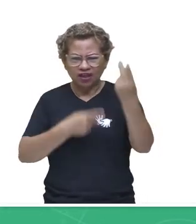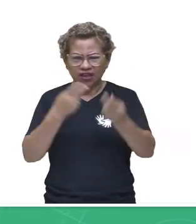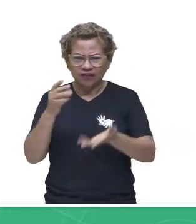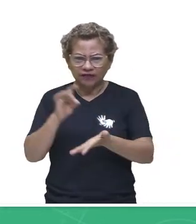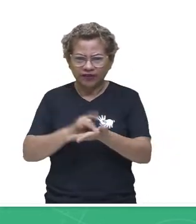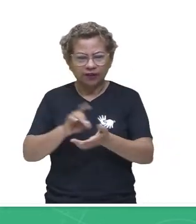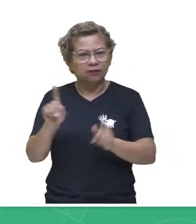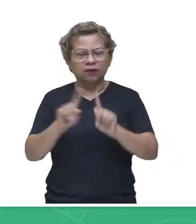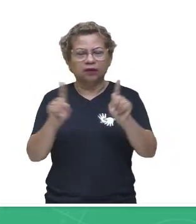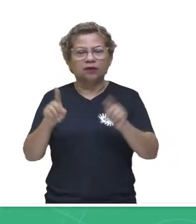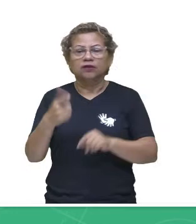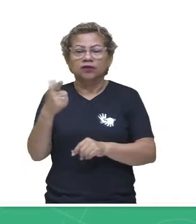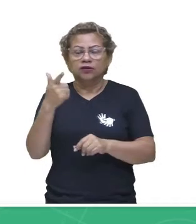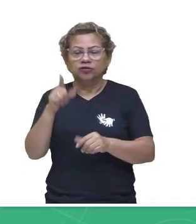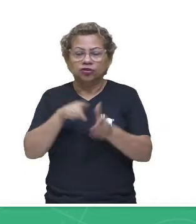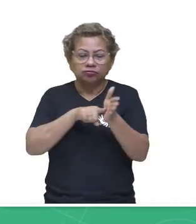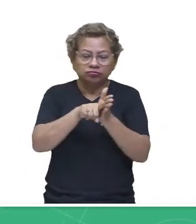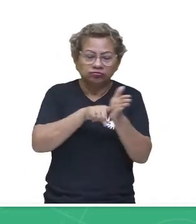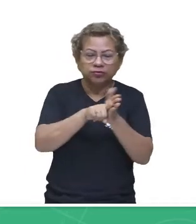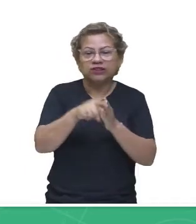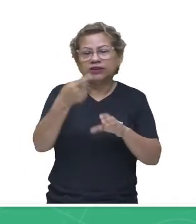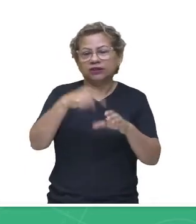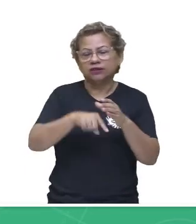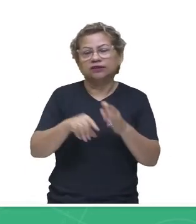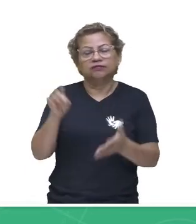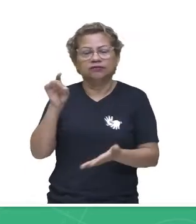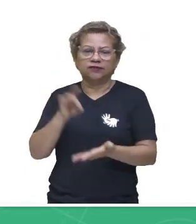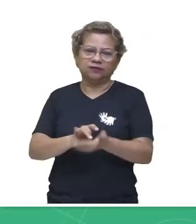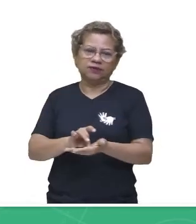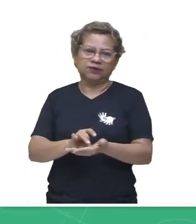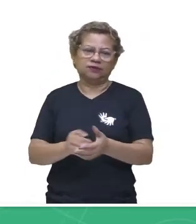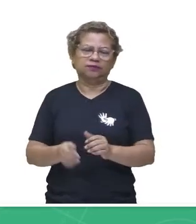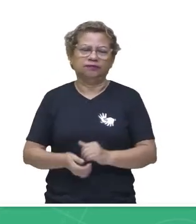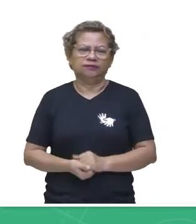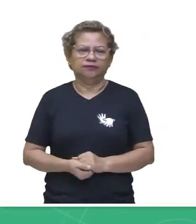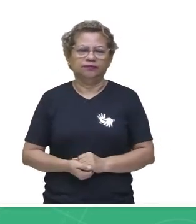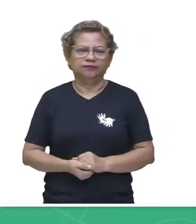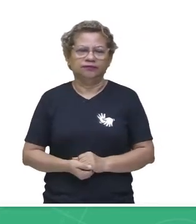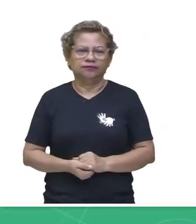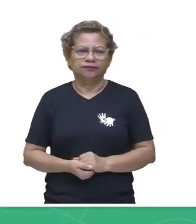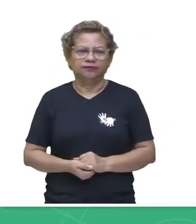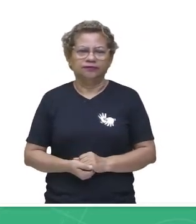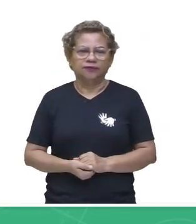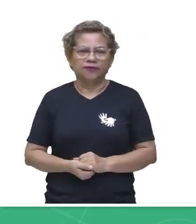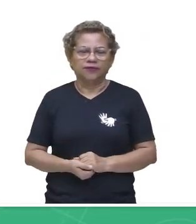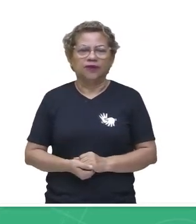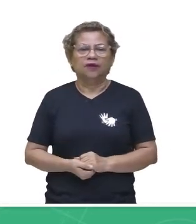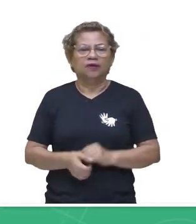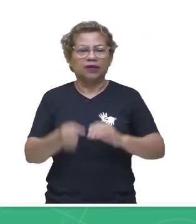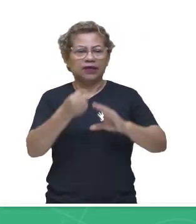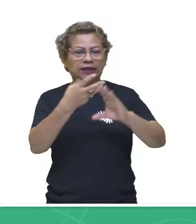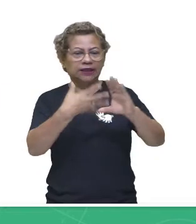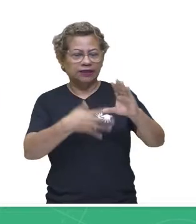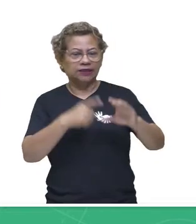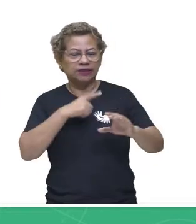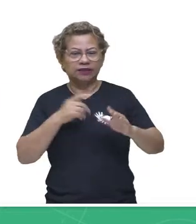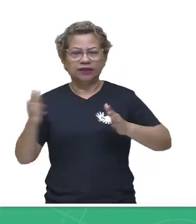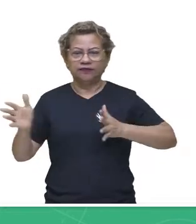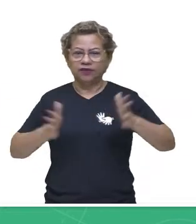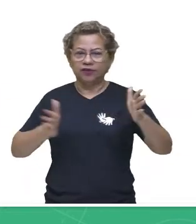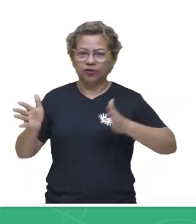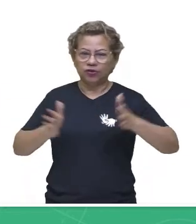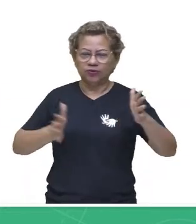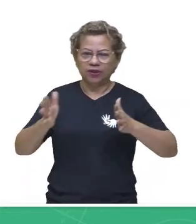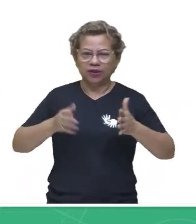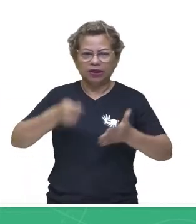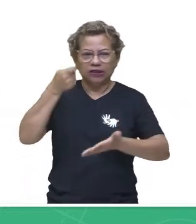sentido, perfeito? Um dogma era a verdade absoluta. Uma característica do período foi o domínio religioso, social e político da